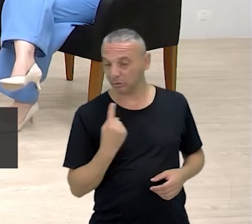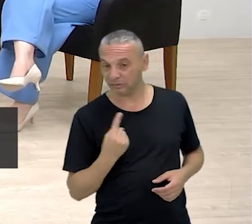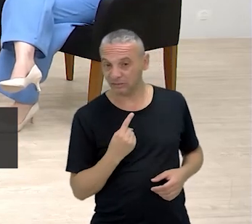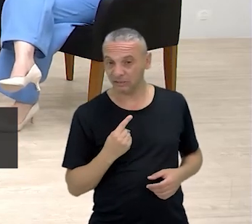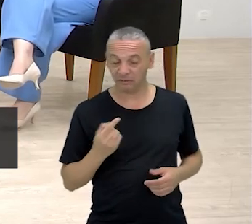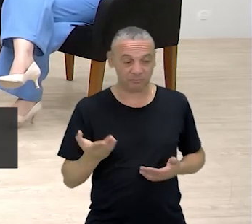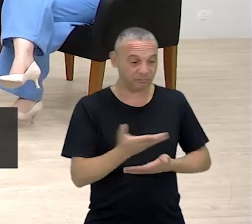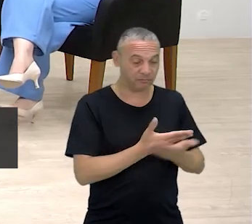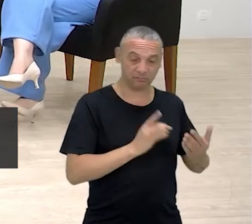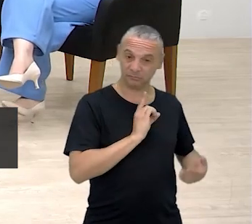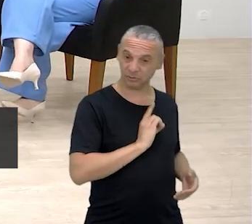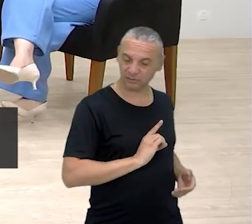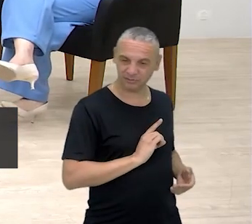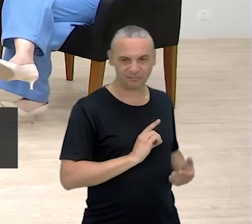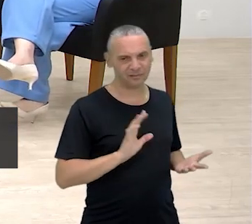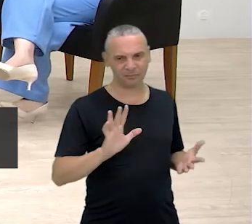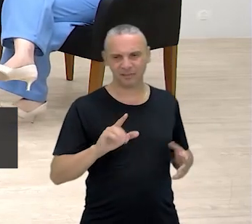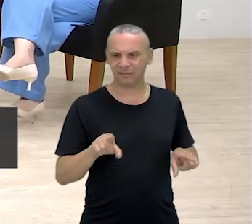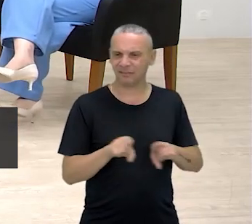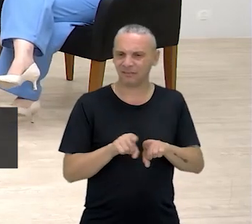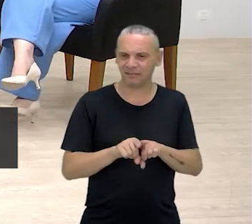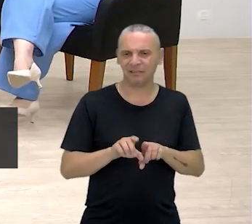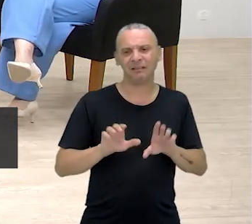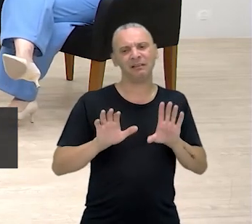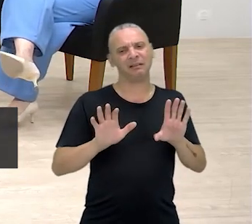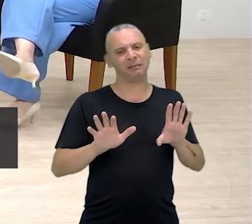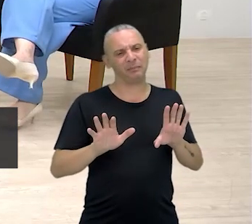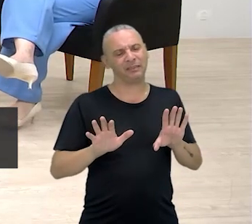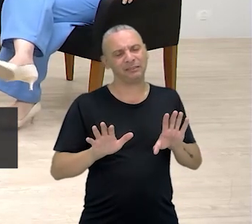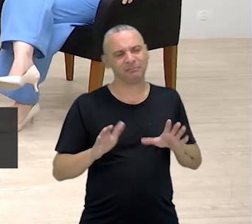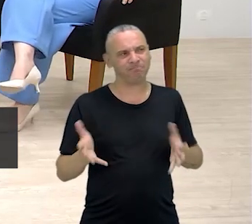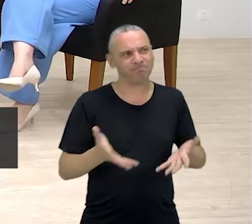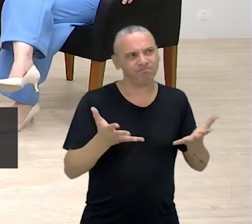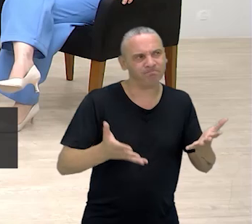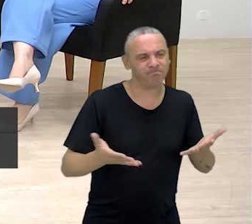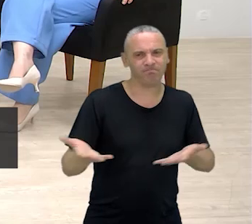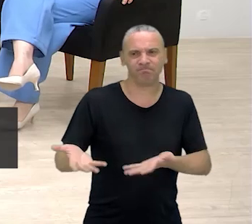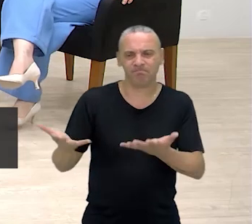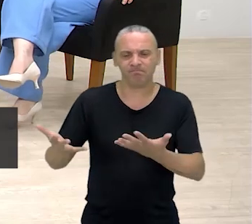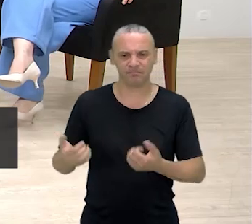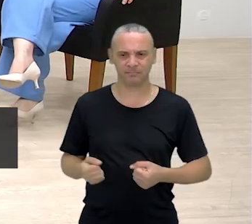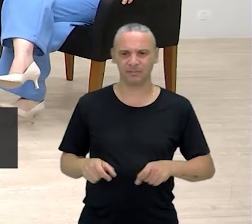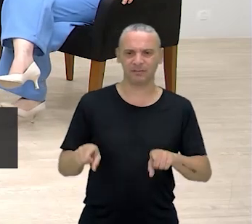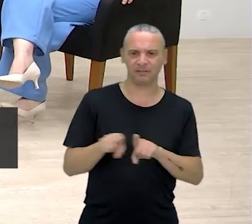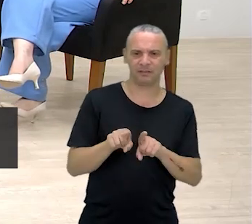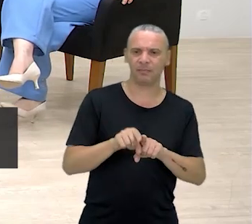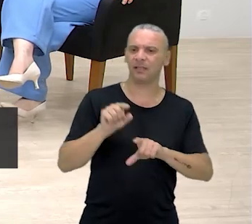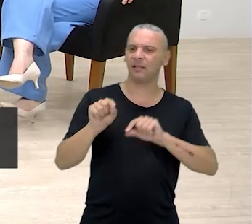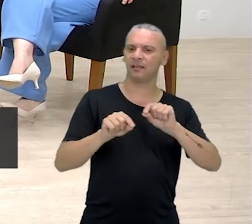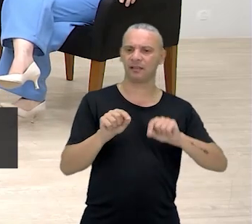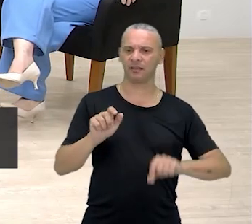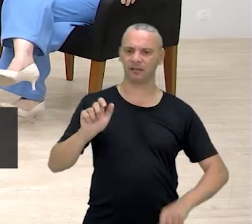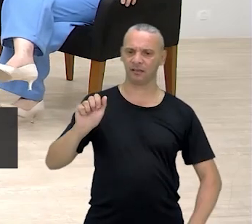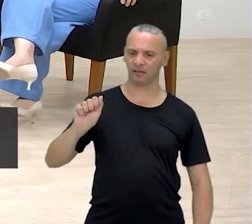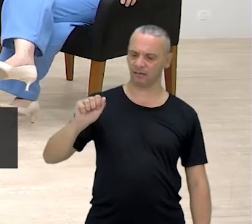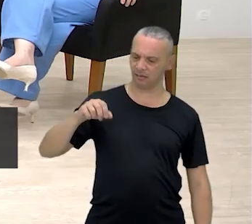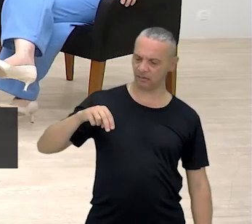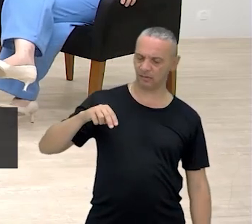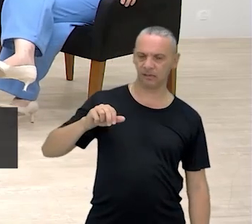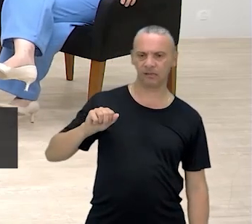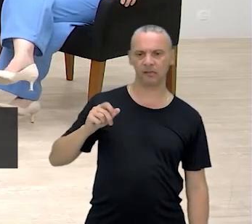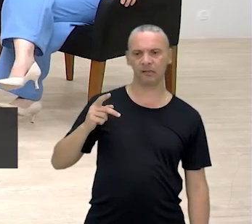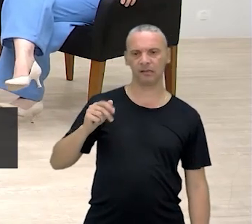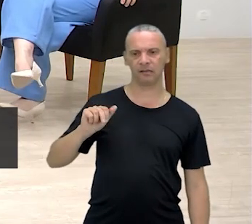o diálogo comigo mesmo, mas a solidão eu não sei se é tão contagiante quanto o amor. Eu queria ouvir um pouquinho da Ana Paula, que está aí. Ana